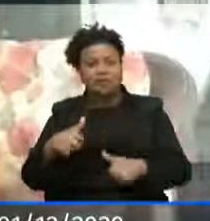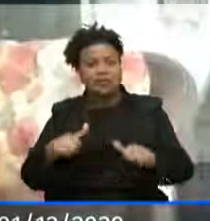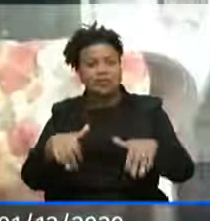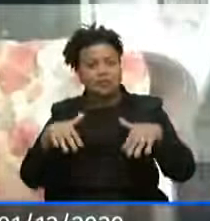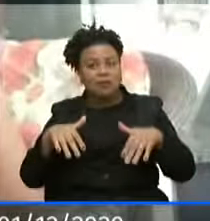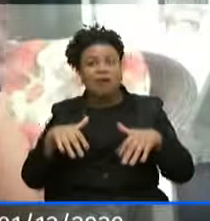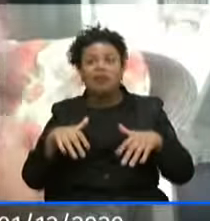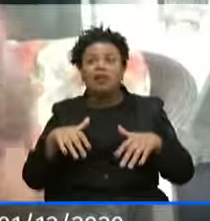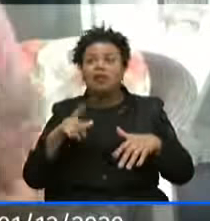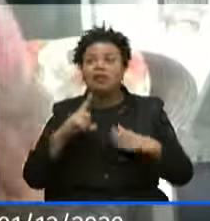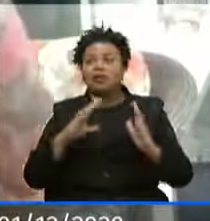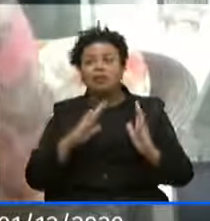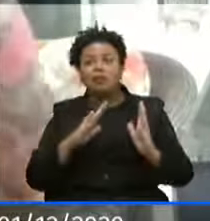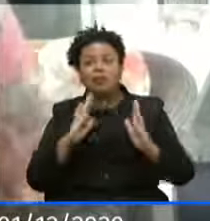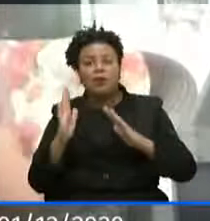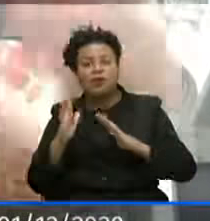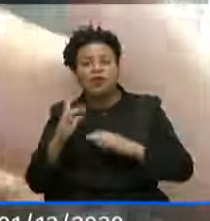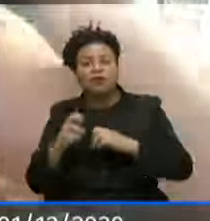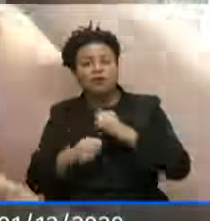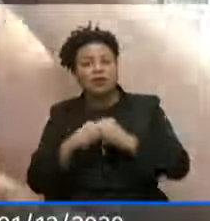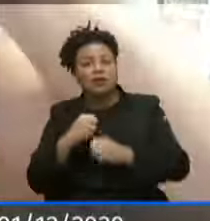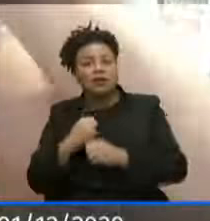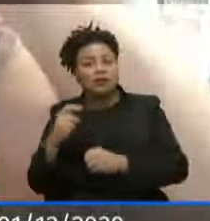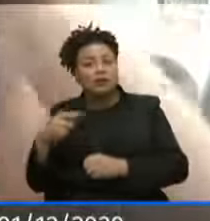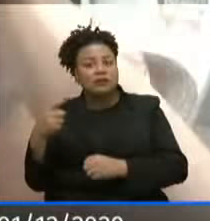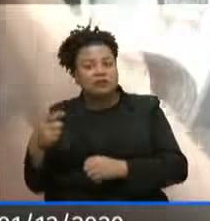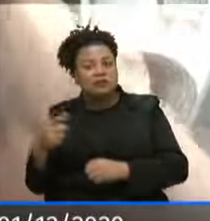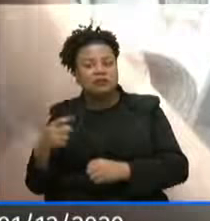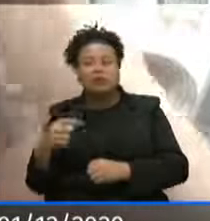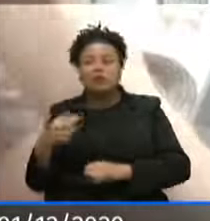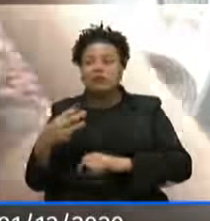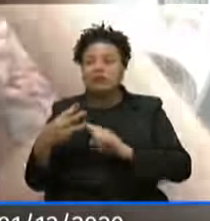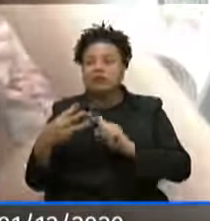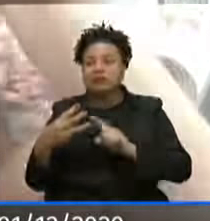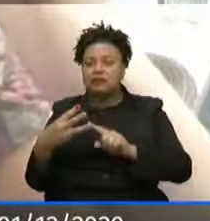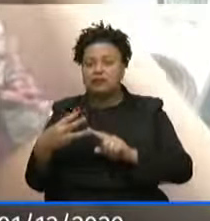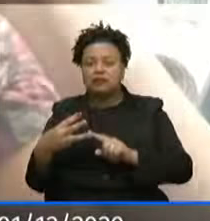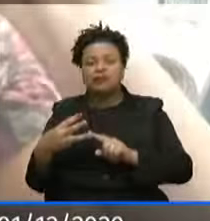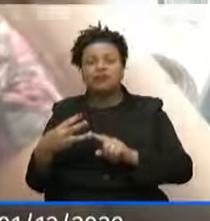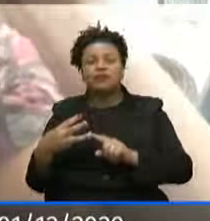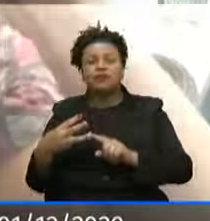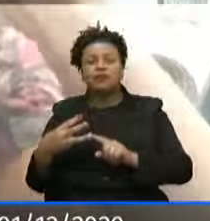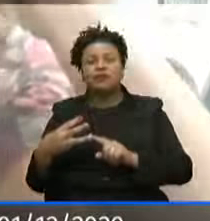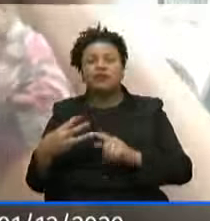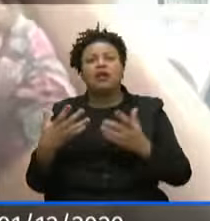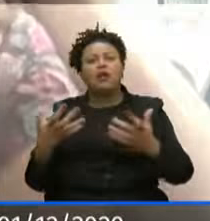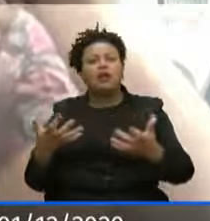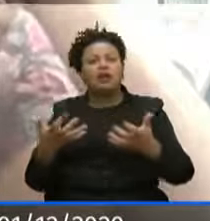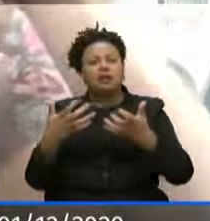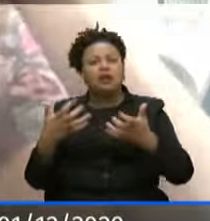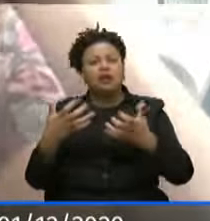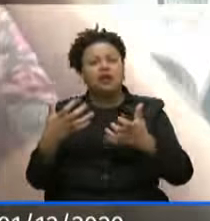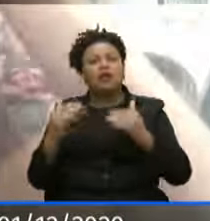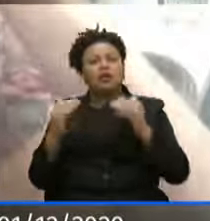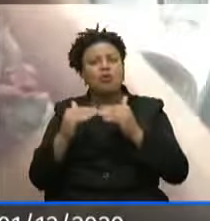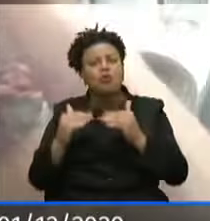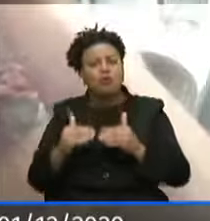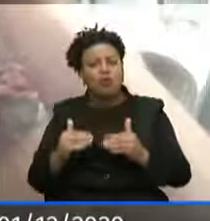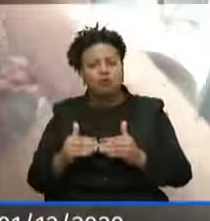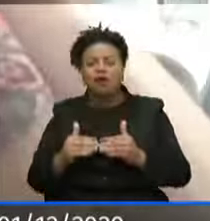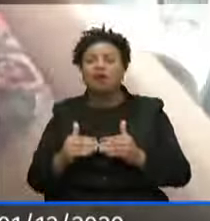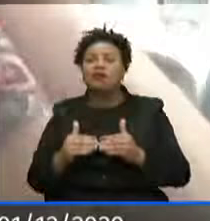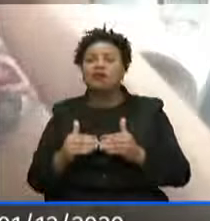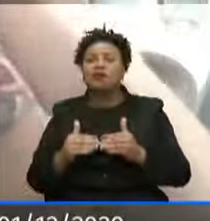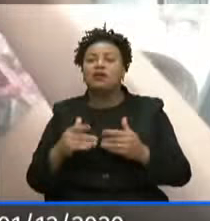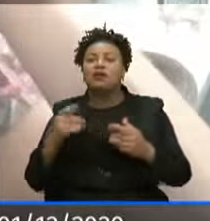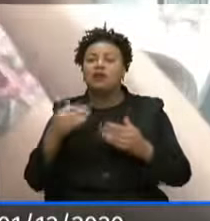Legislativa para que ela seja prorrogada no ano que vem. Terceiro, eu quero concordar em gênero, número e grau.